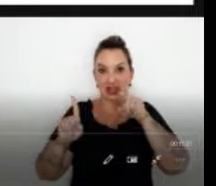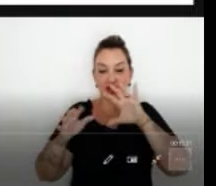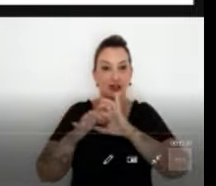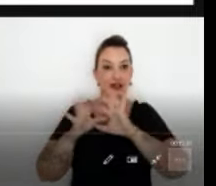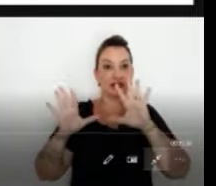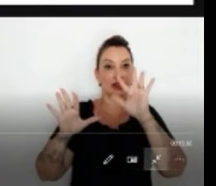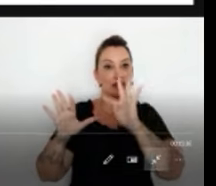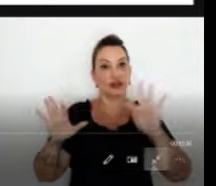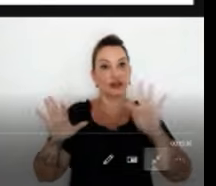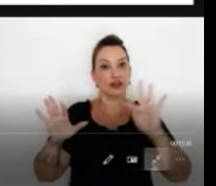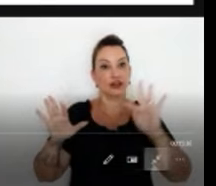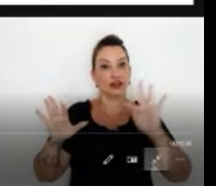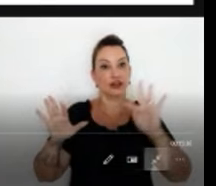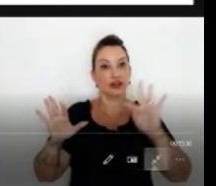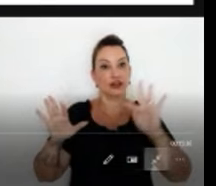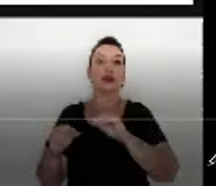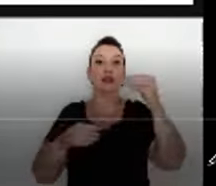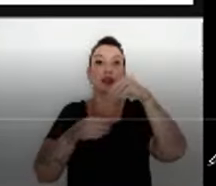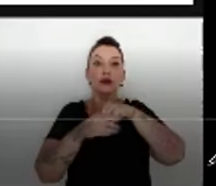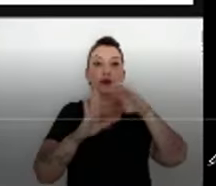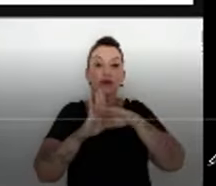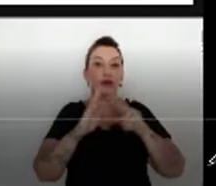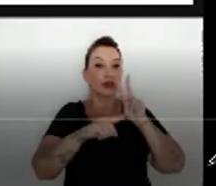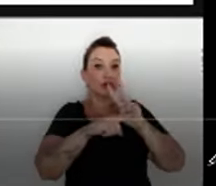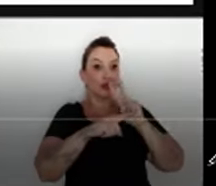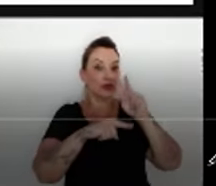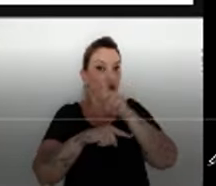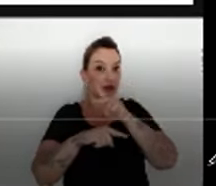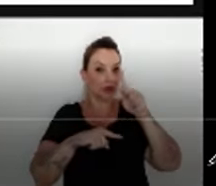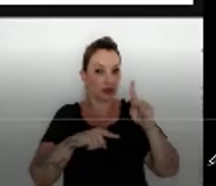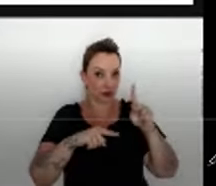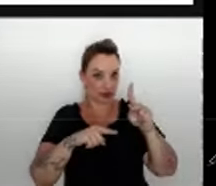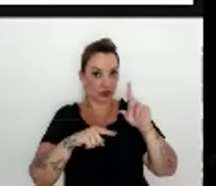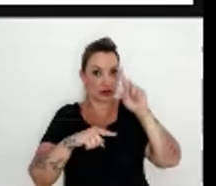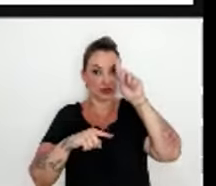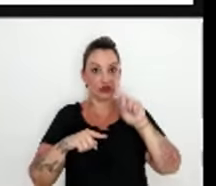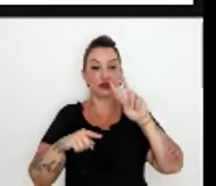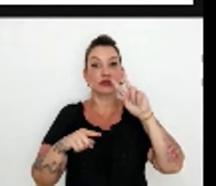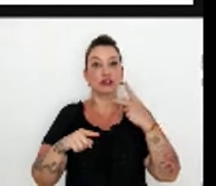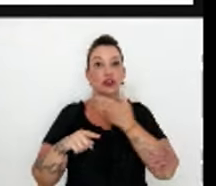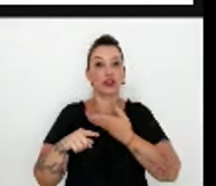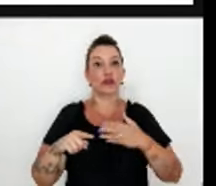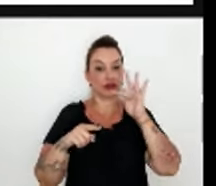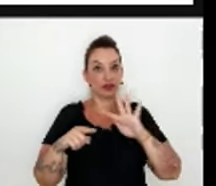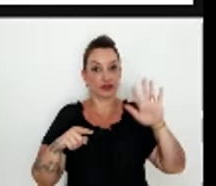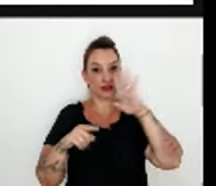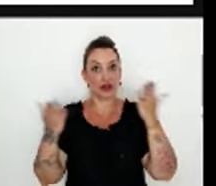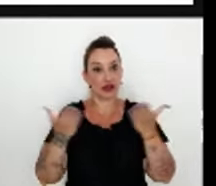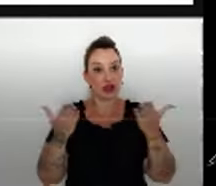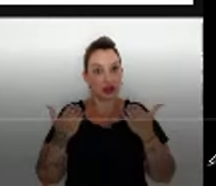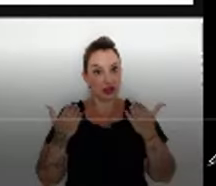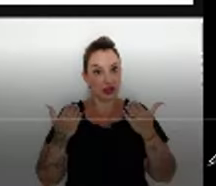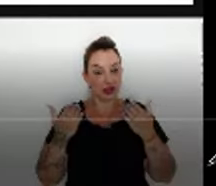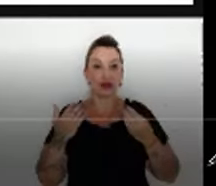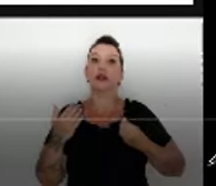e foi incluída no programa de proteção aos defensores de direitos humanos do governo federal. Atualmente, vive